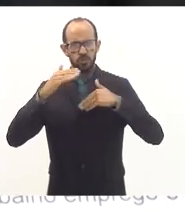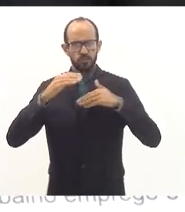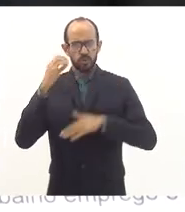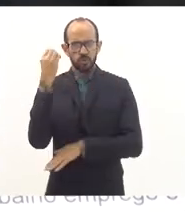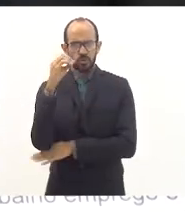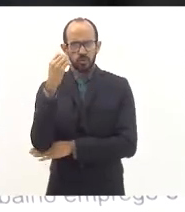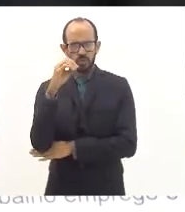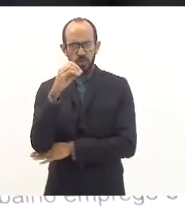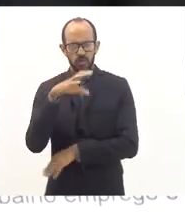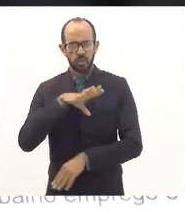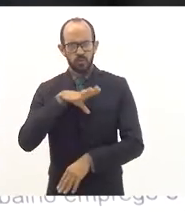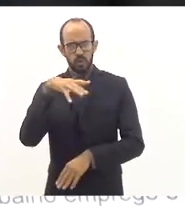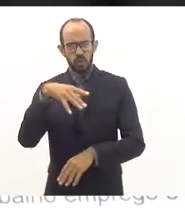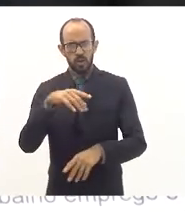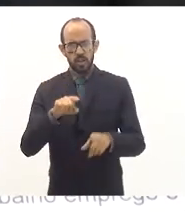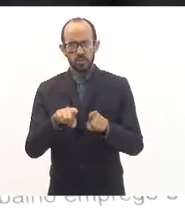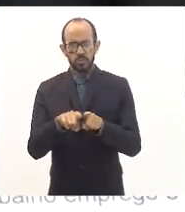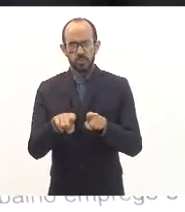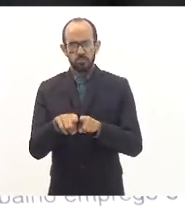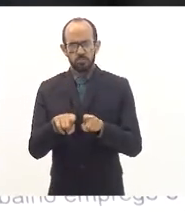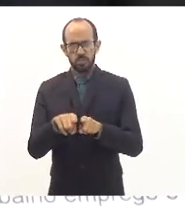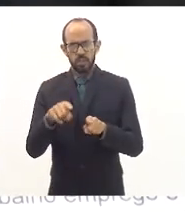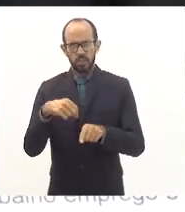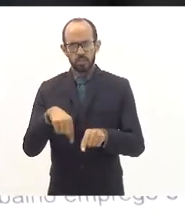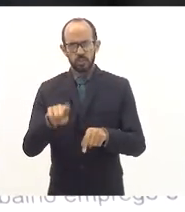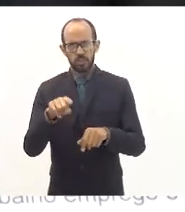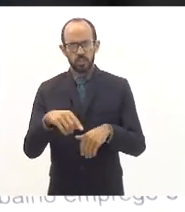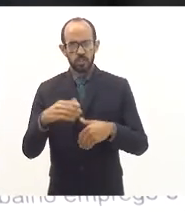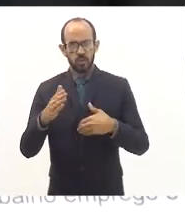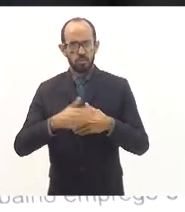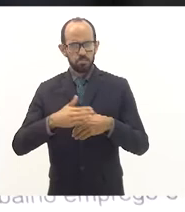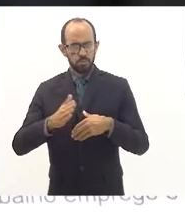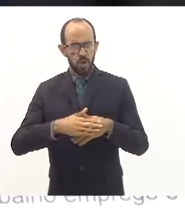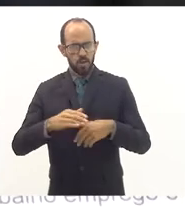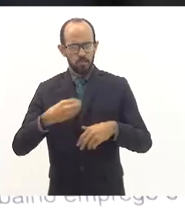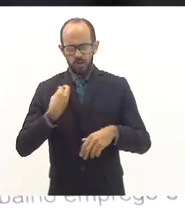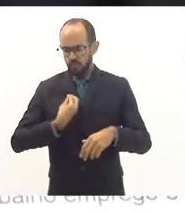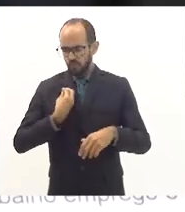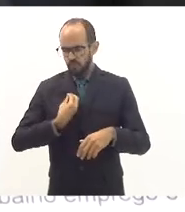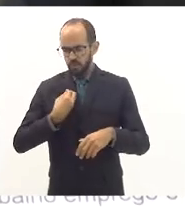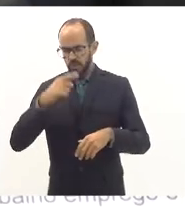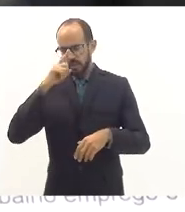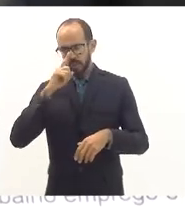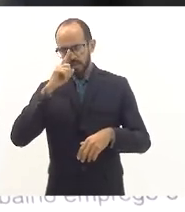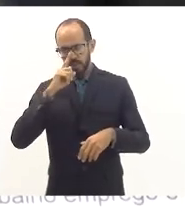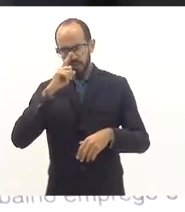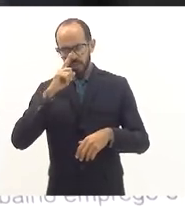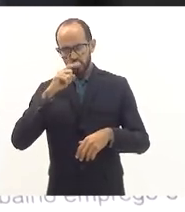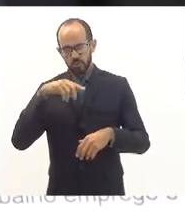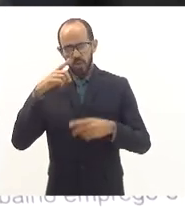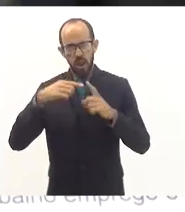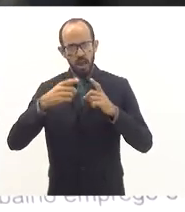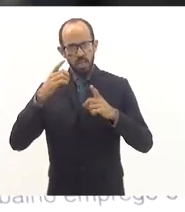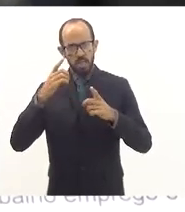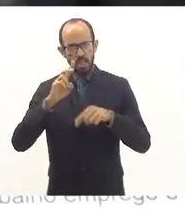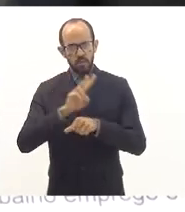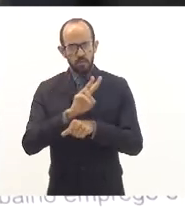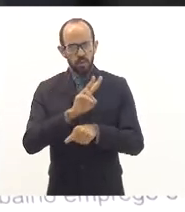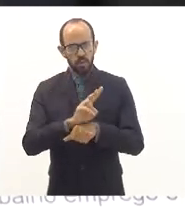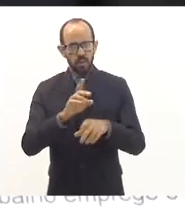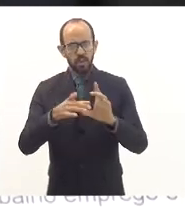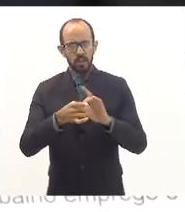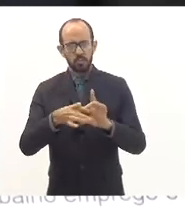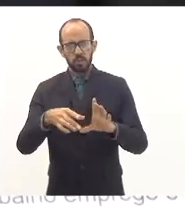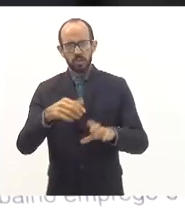Brizola teve a coragem de colocar a própria vida em risco para defender a democracia brasileira em